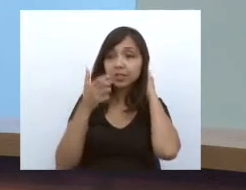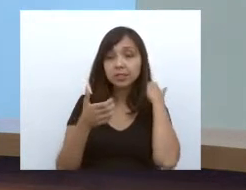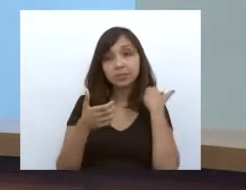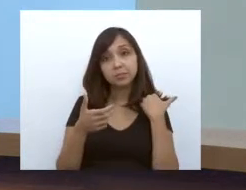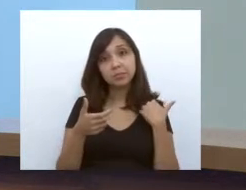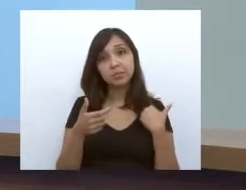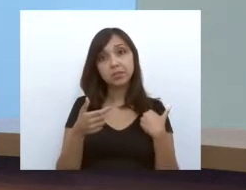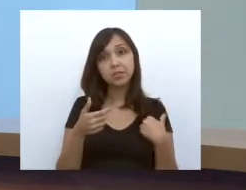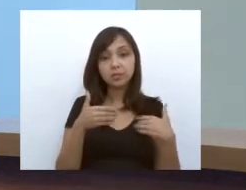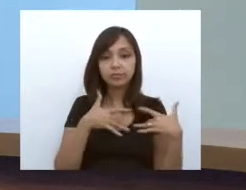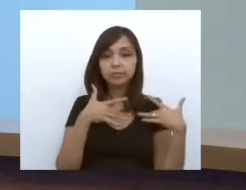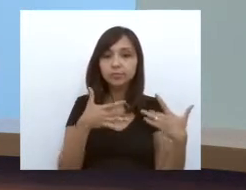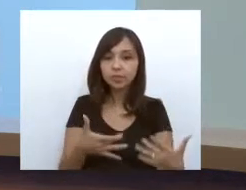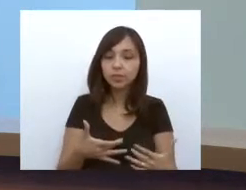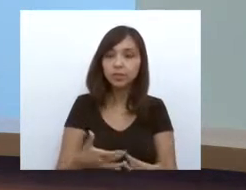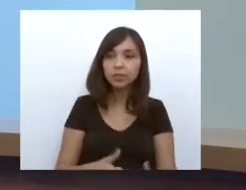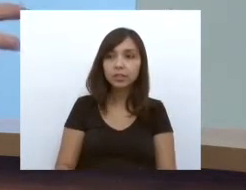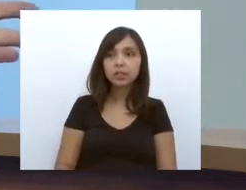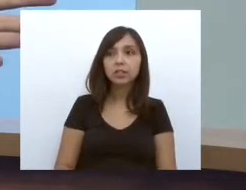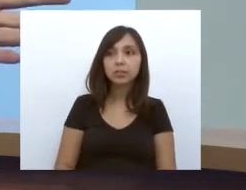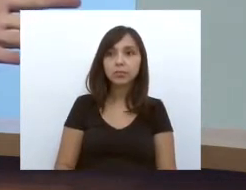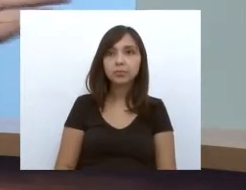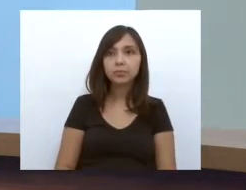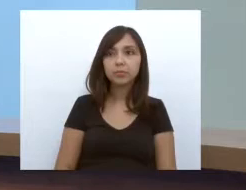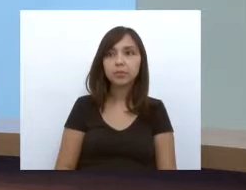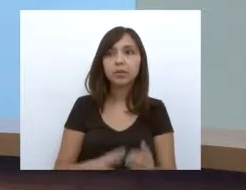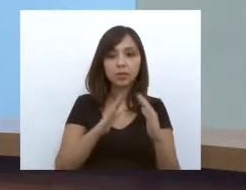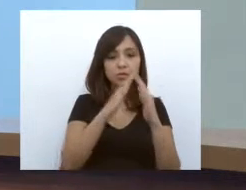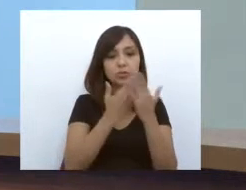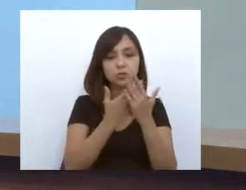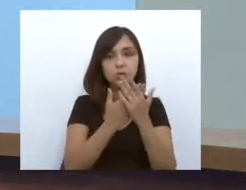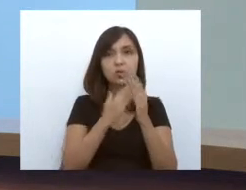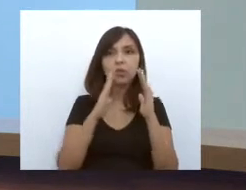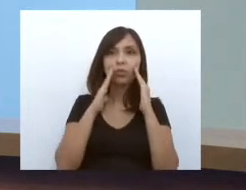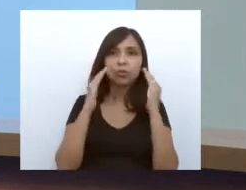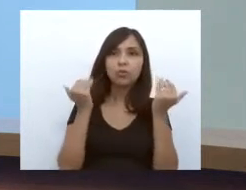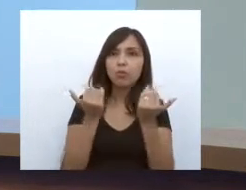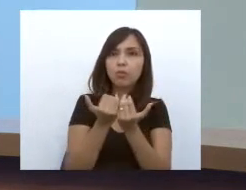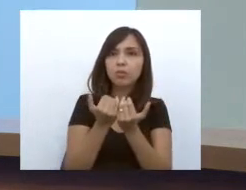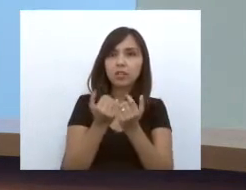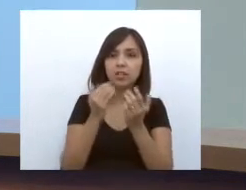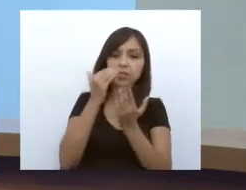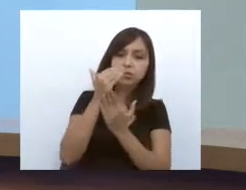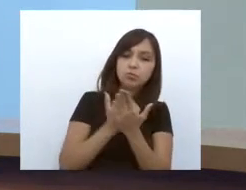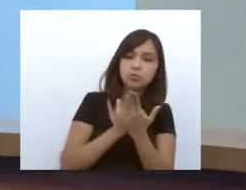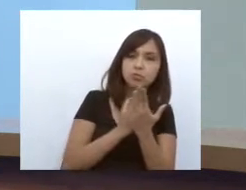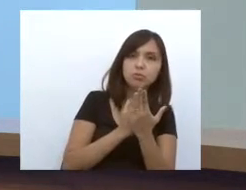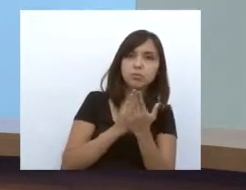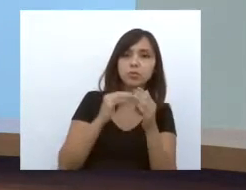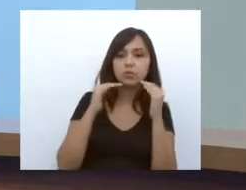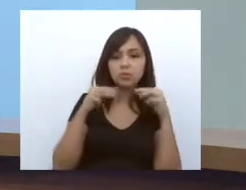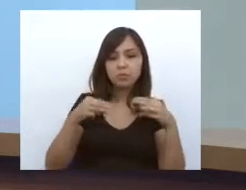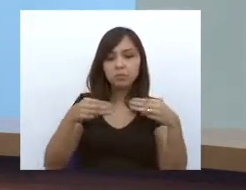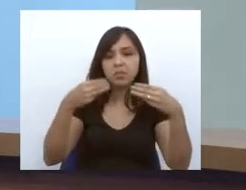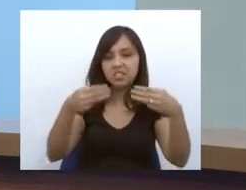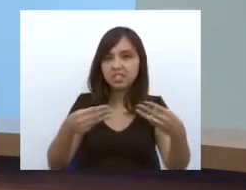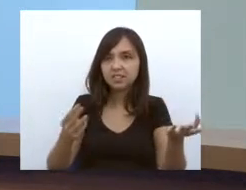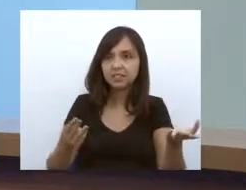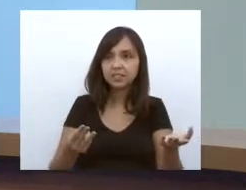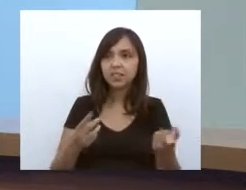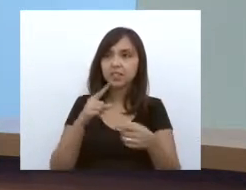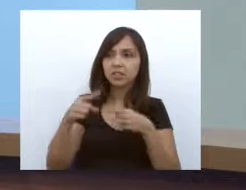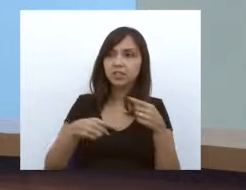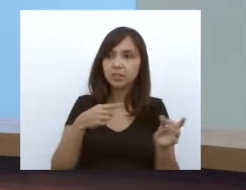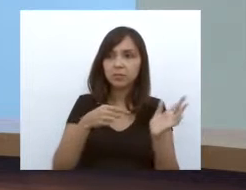solidário às escolas, muito bem, agora fecha congresso, diminui a metade, e depois eu vejo Vossa